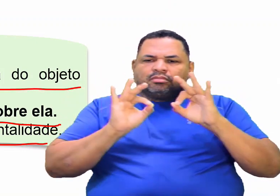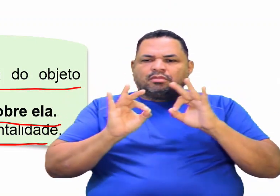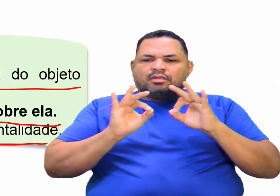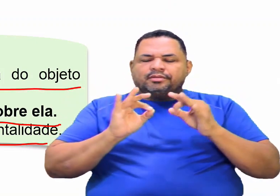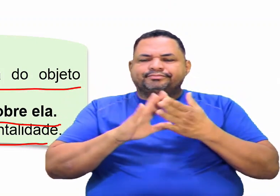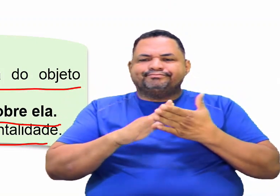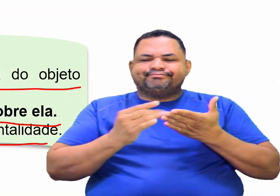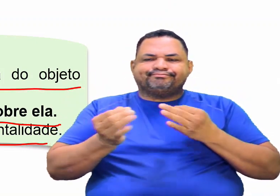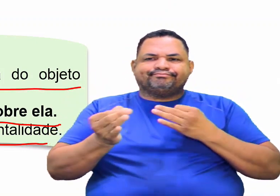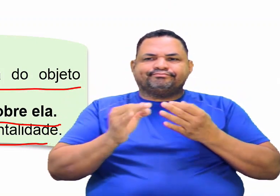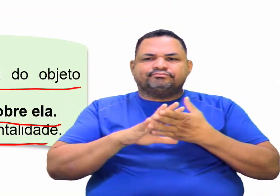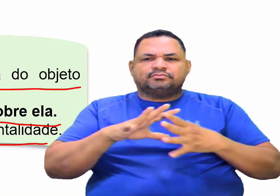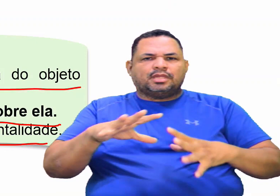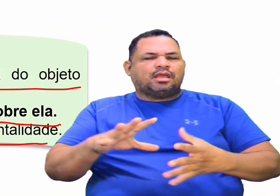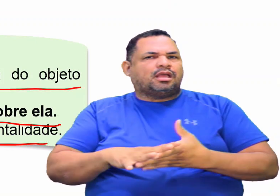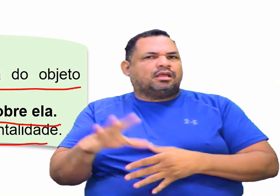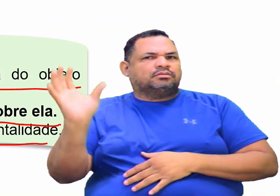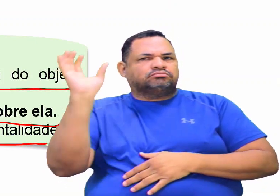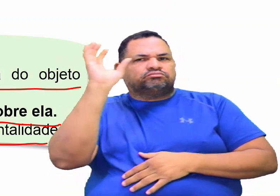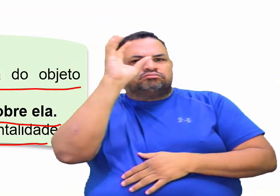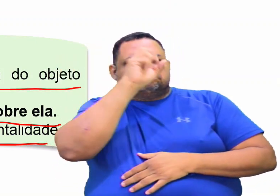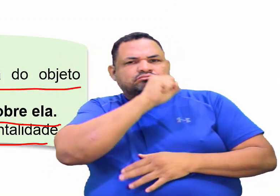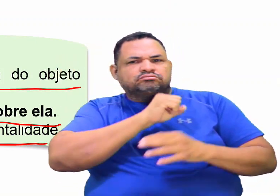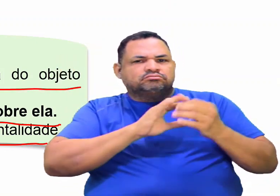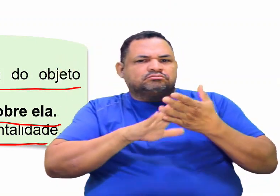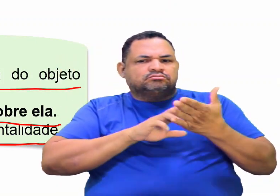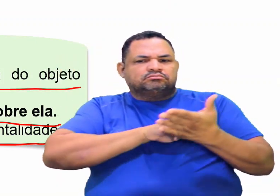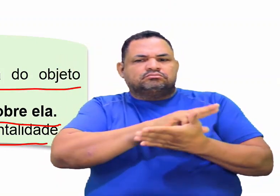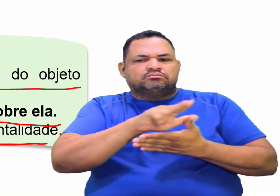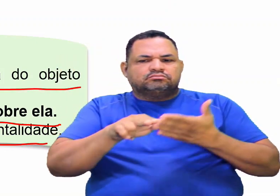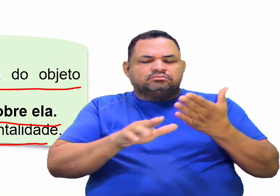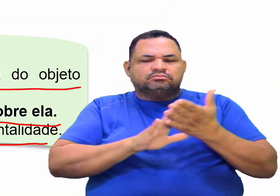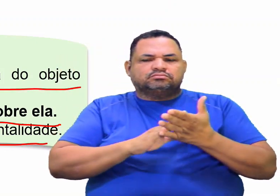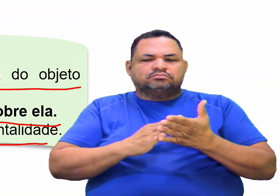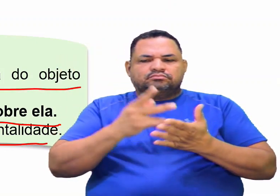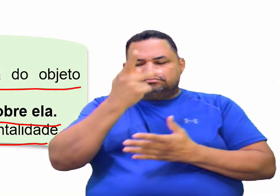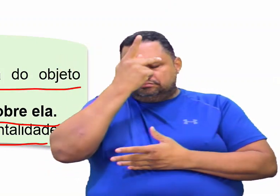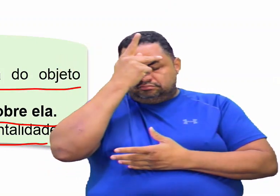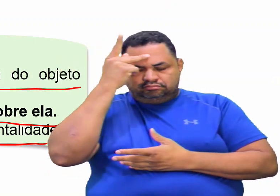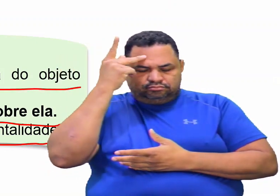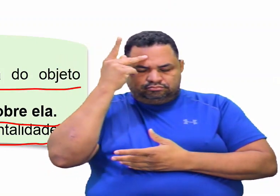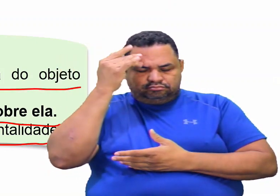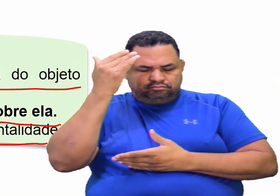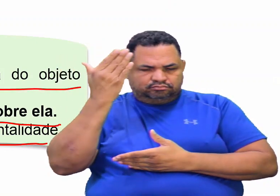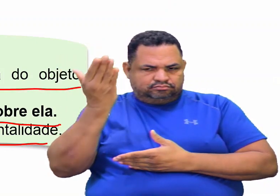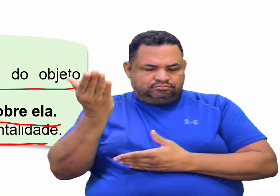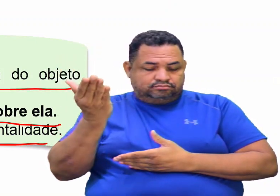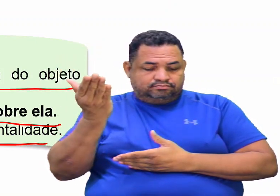ou procura absorver o que as diversas pessoas vão